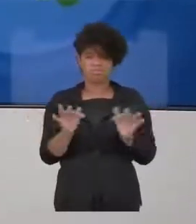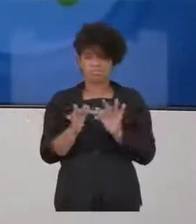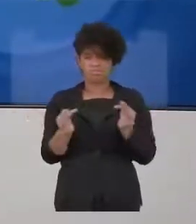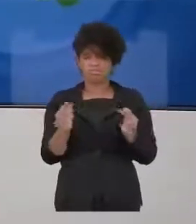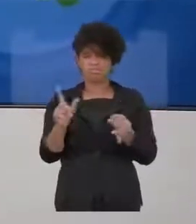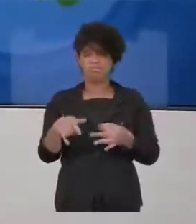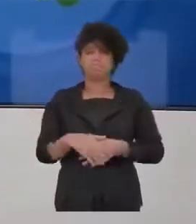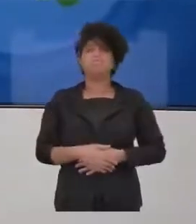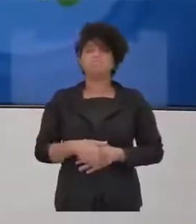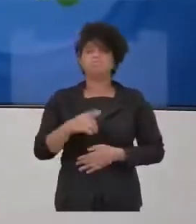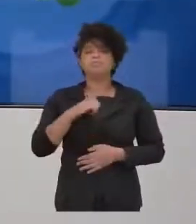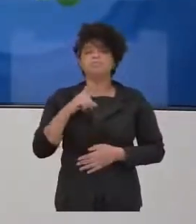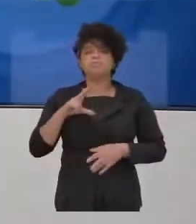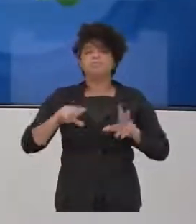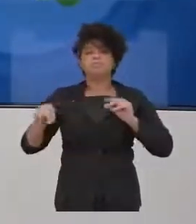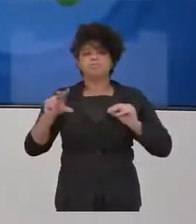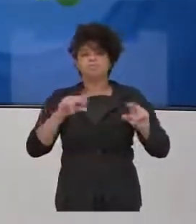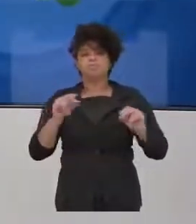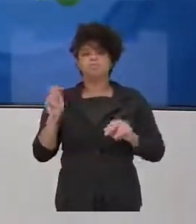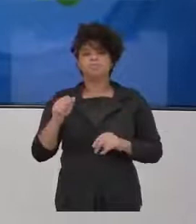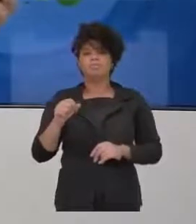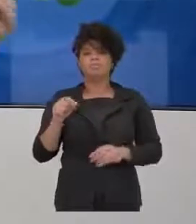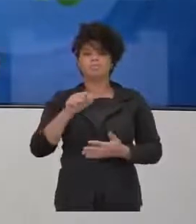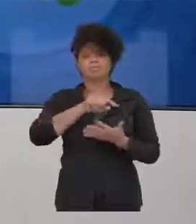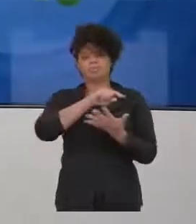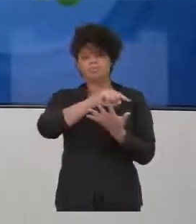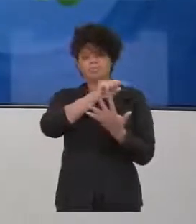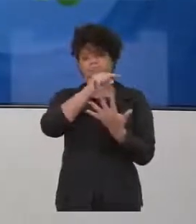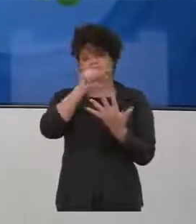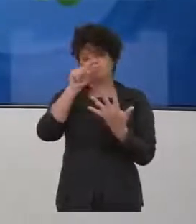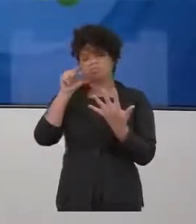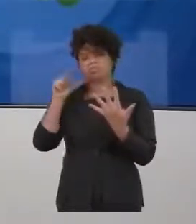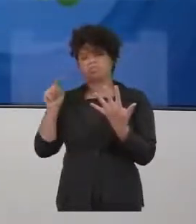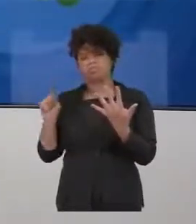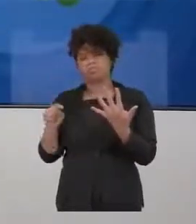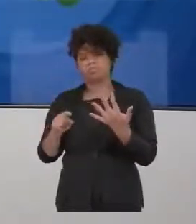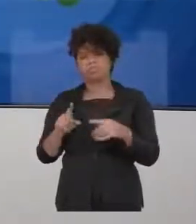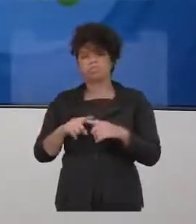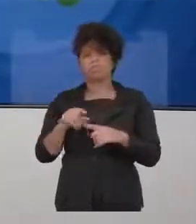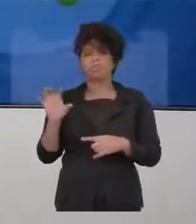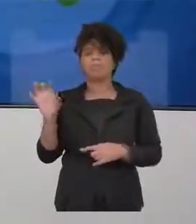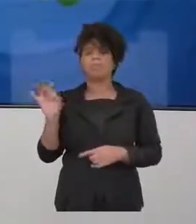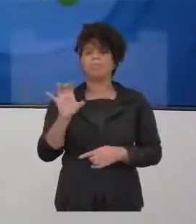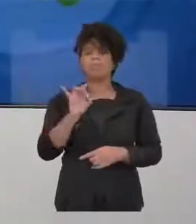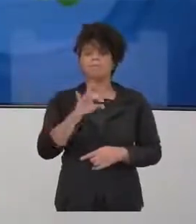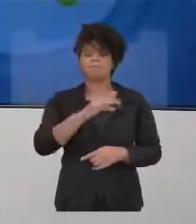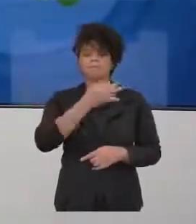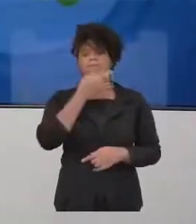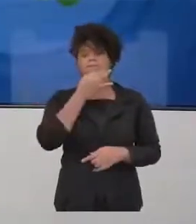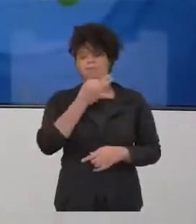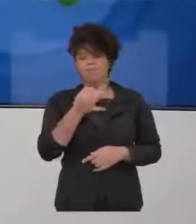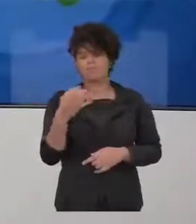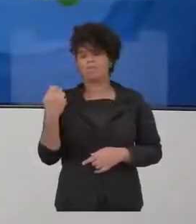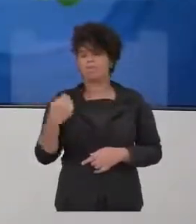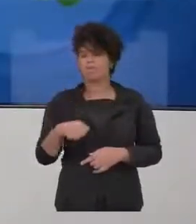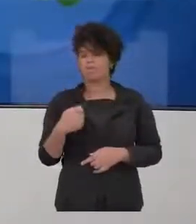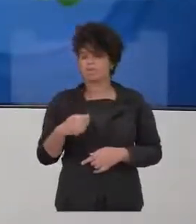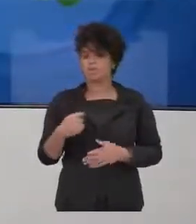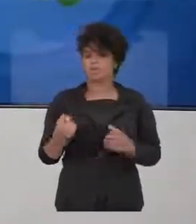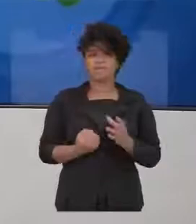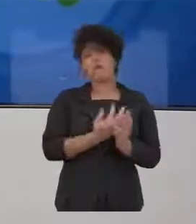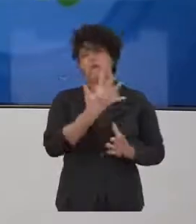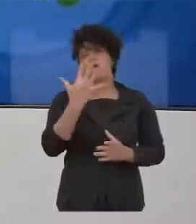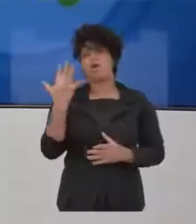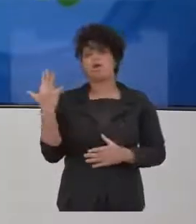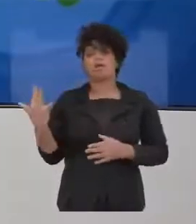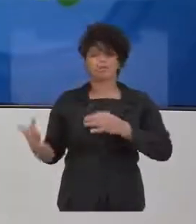por uma questão polêmica, pode ter aqui, acolá, vários lugares, mas para cada um desses pontos, vários argumentos.